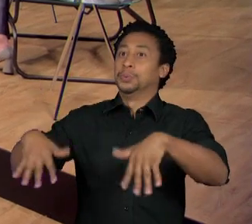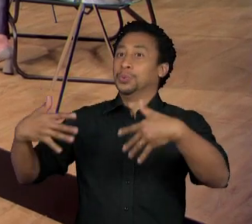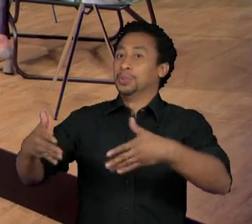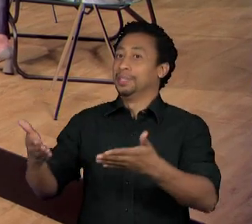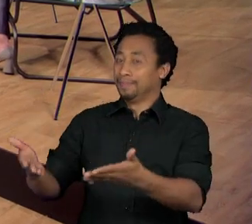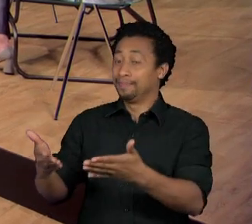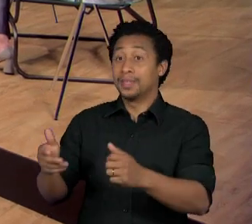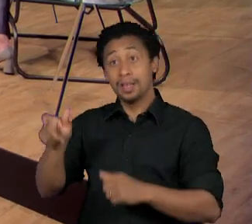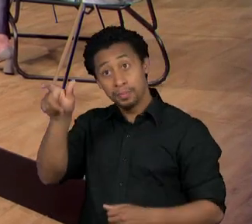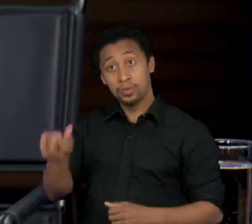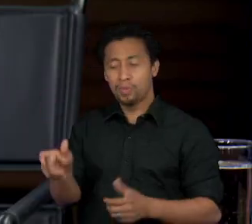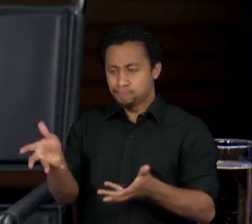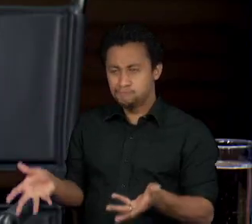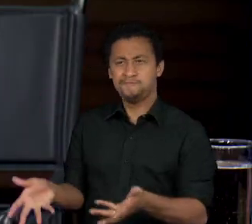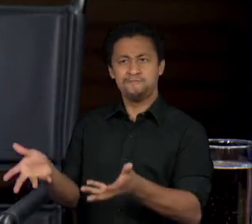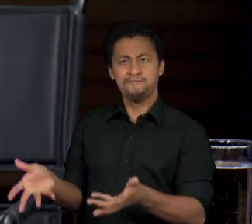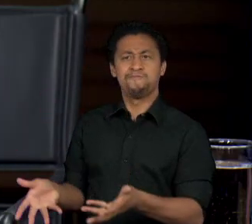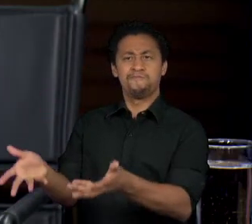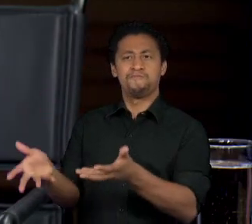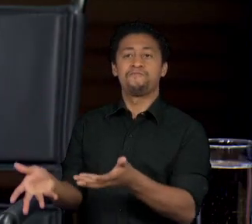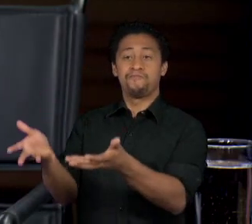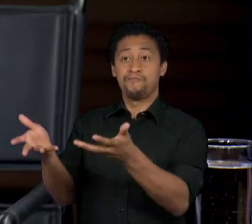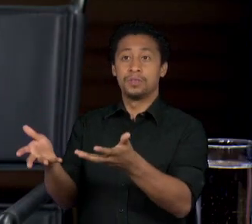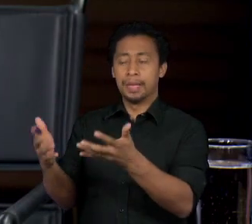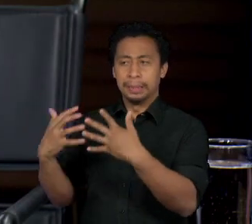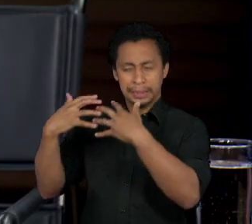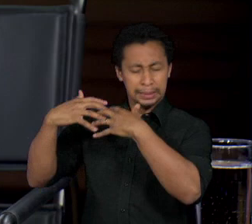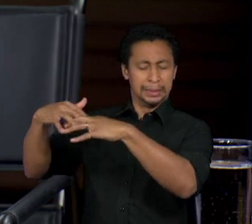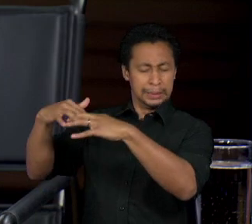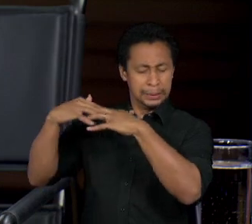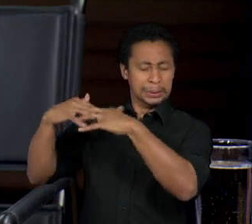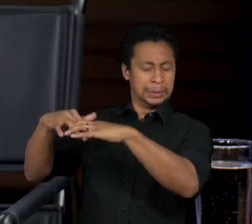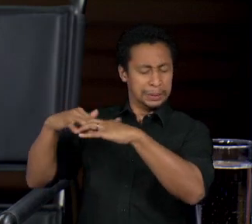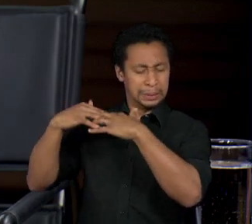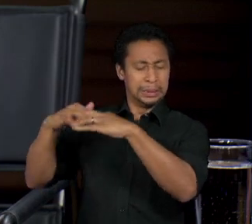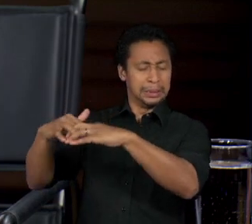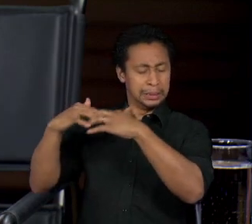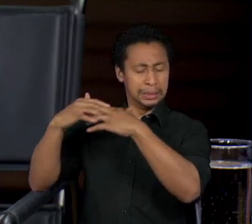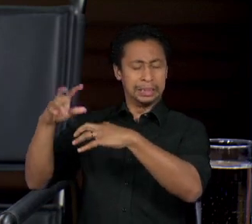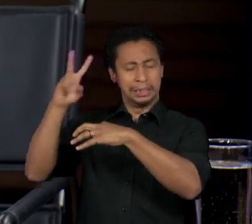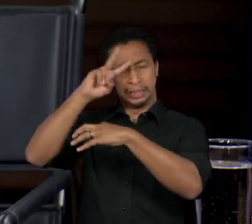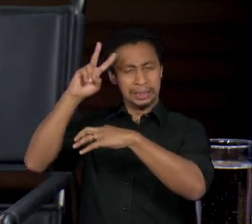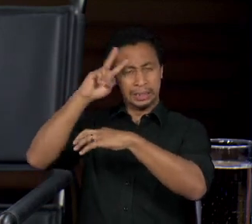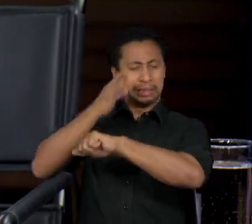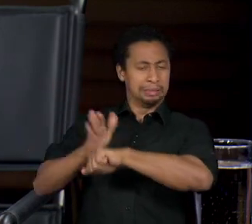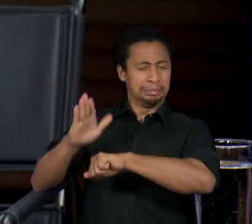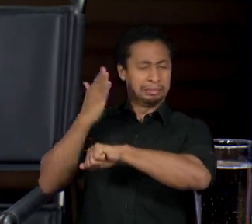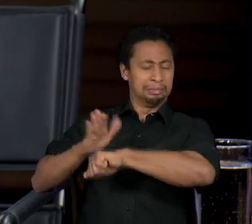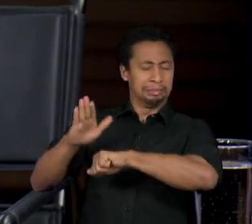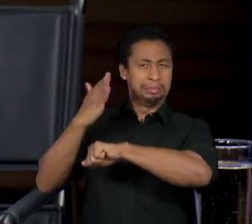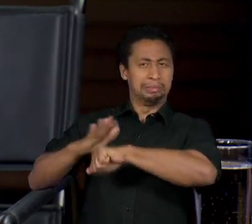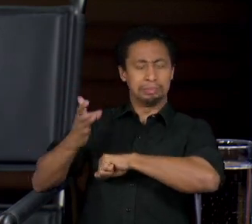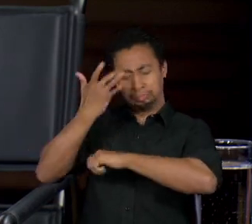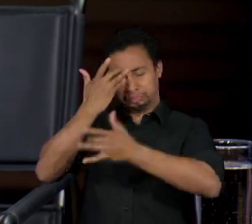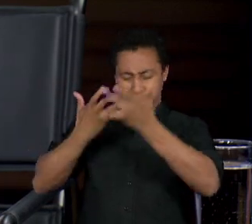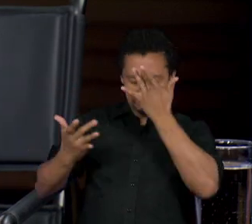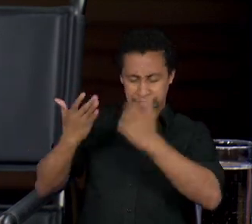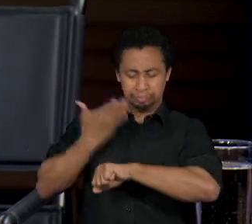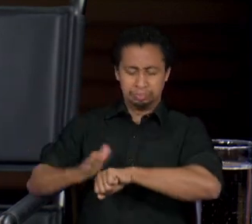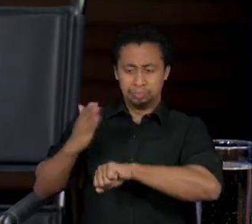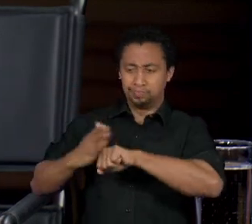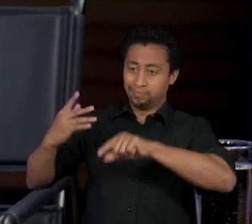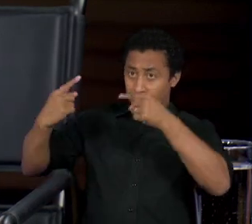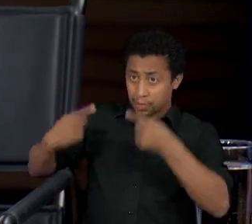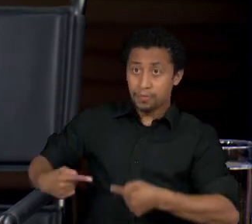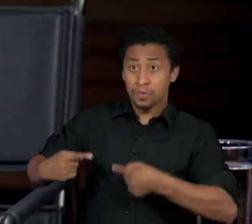também é estimulada com treinos cognitivos, dessa variação de treinos que envolve memórias, desafios